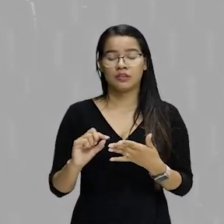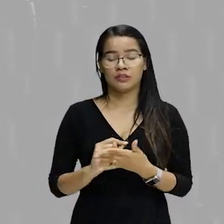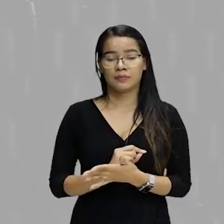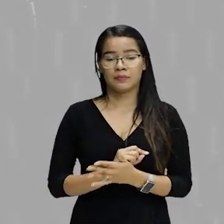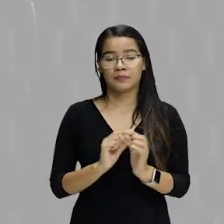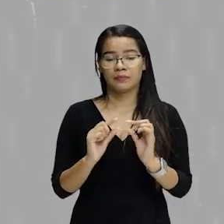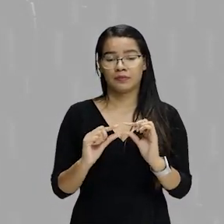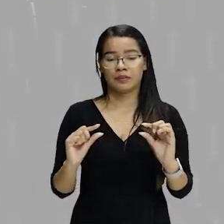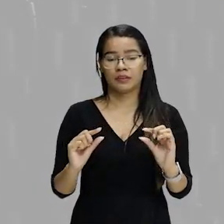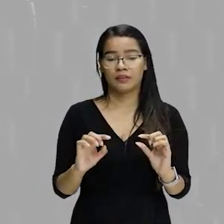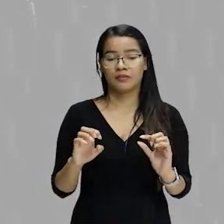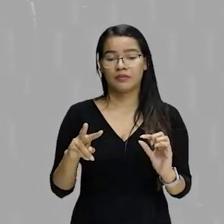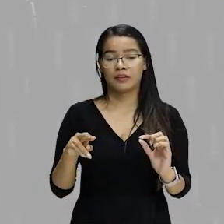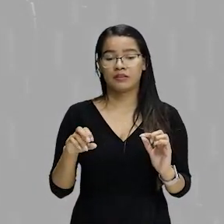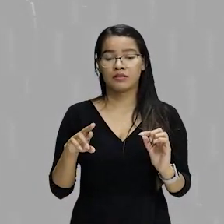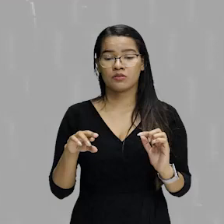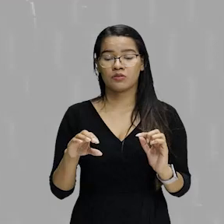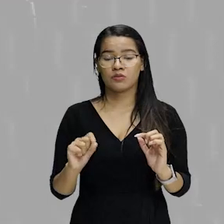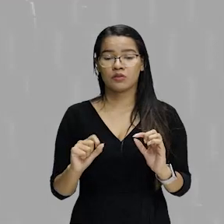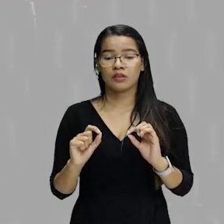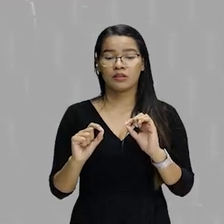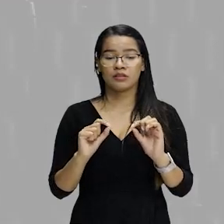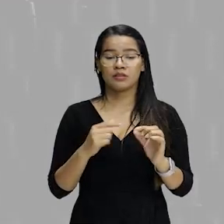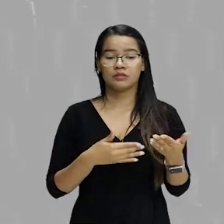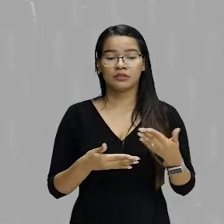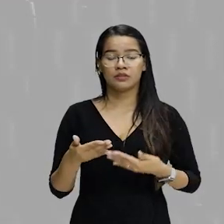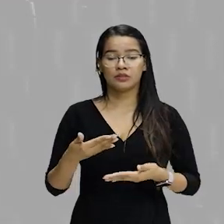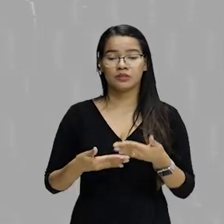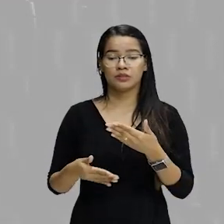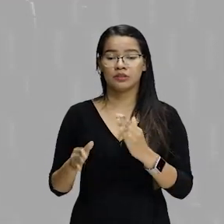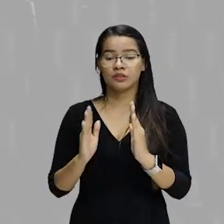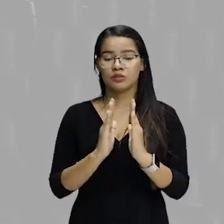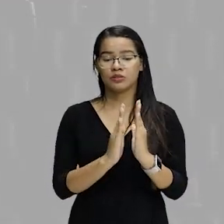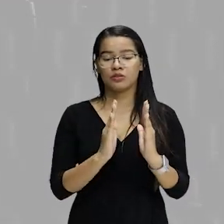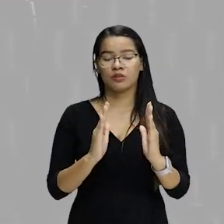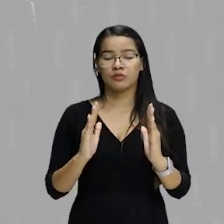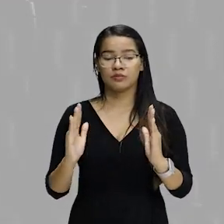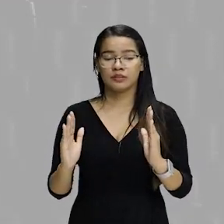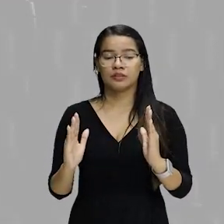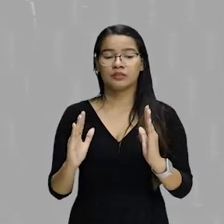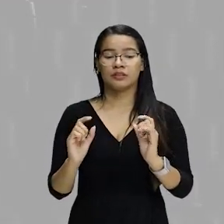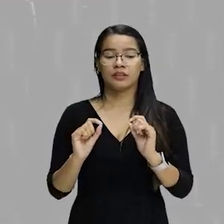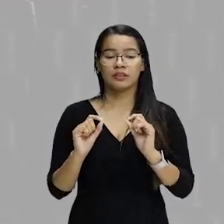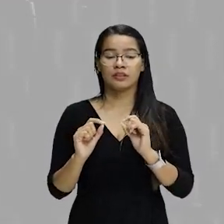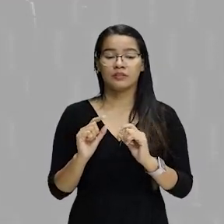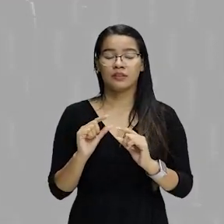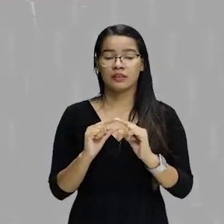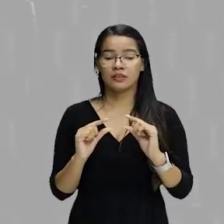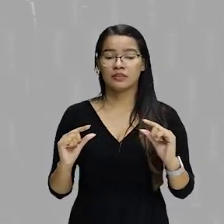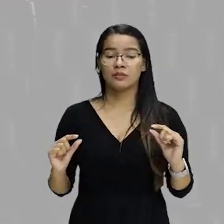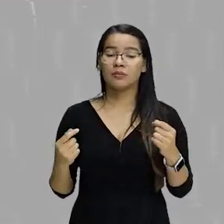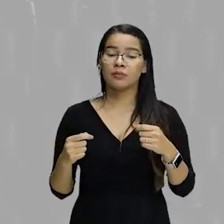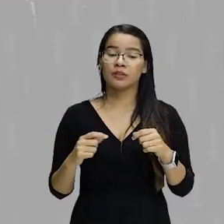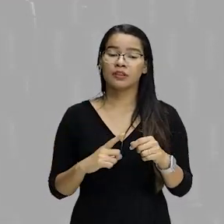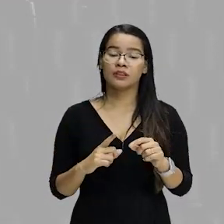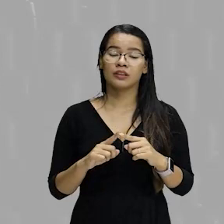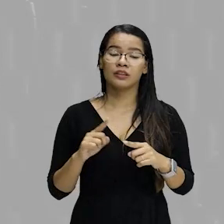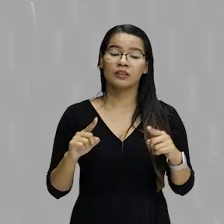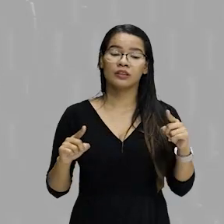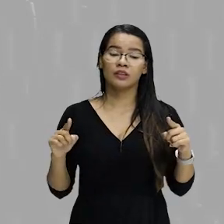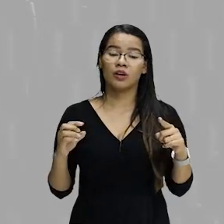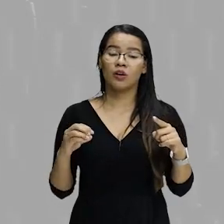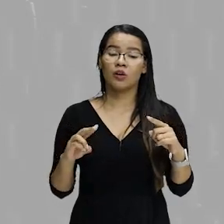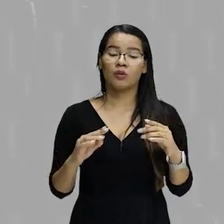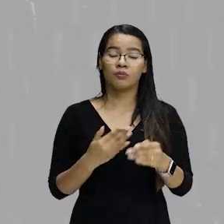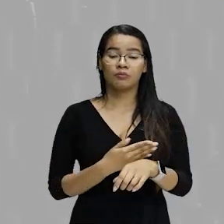texto literário, que são distribuídos, os versos, em estrofes. Esses versos podem ser